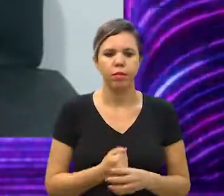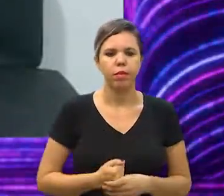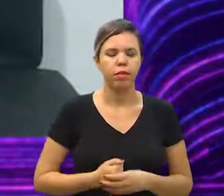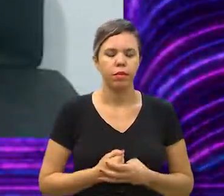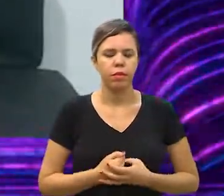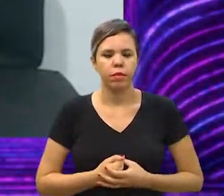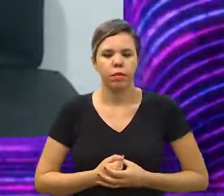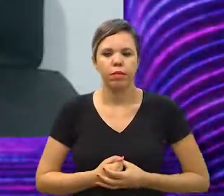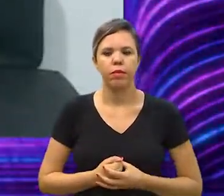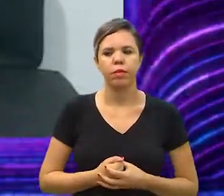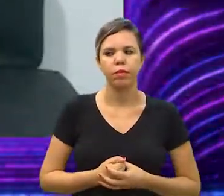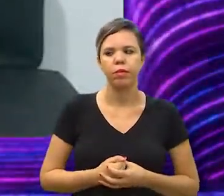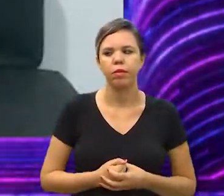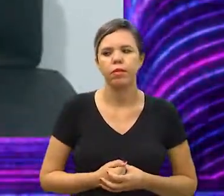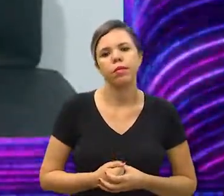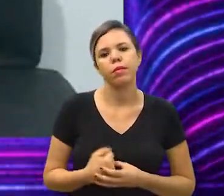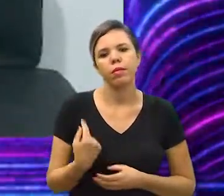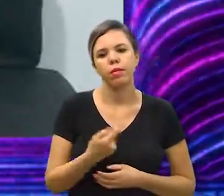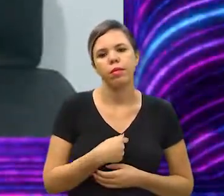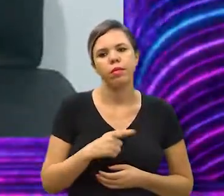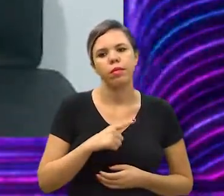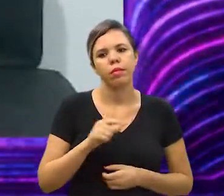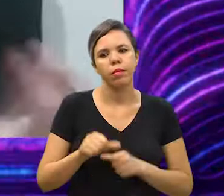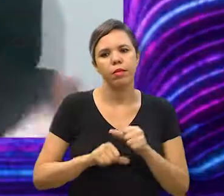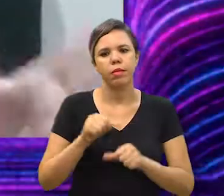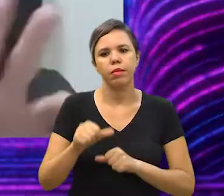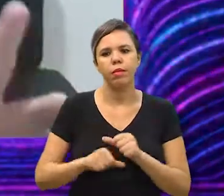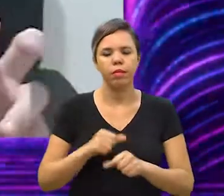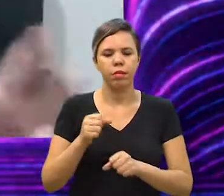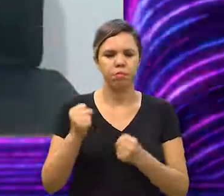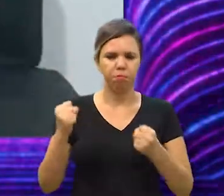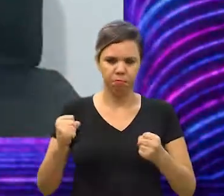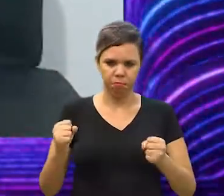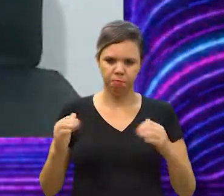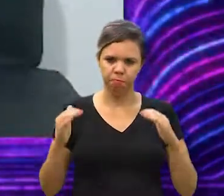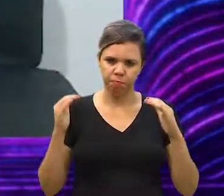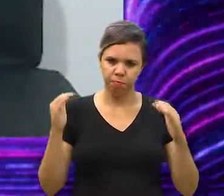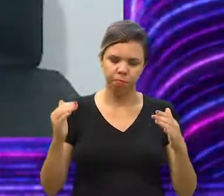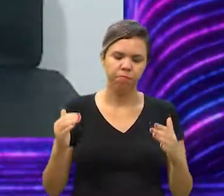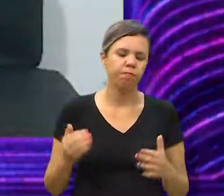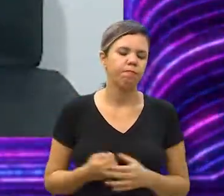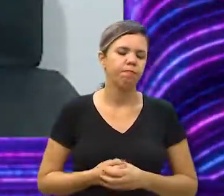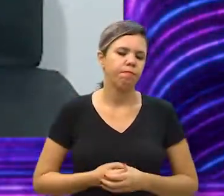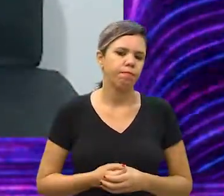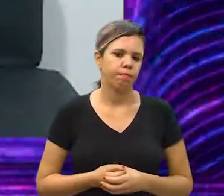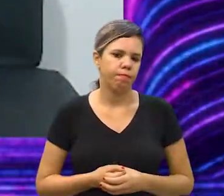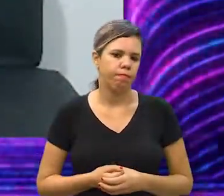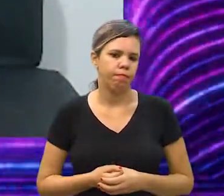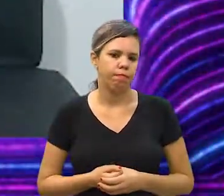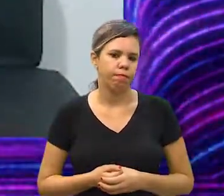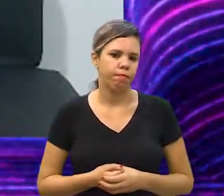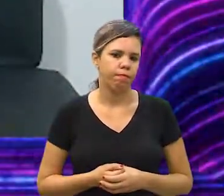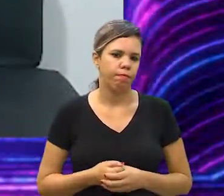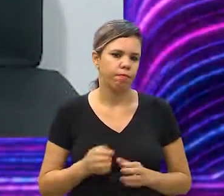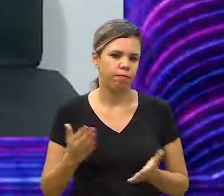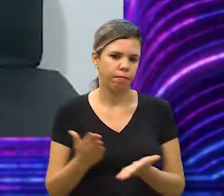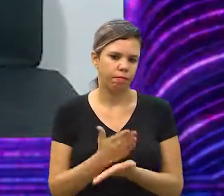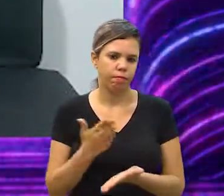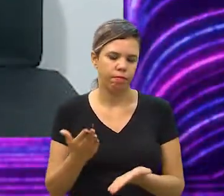é sobre os dons da gente se transformando em superpoderes, né? Basicamente isso. Acho que o Tinta